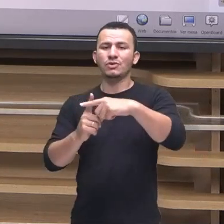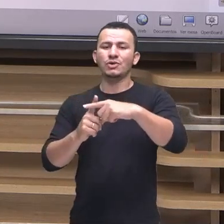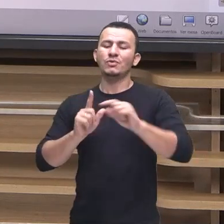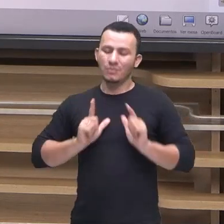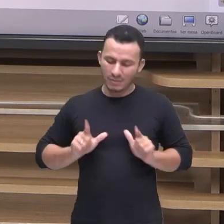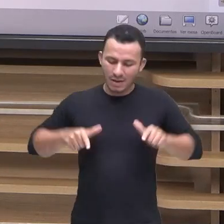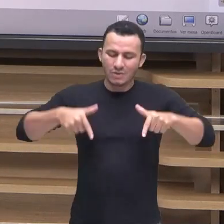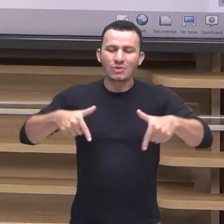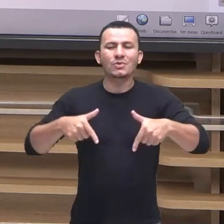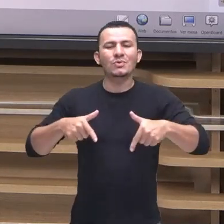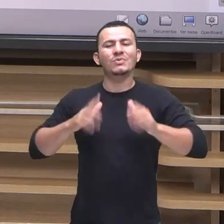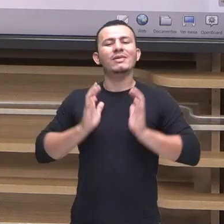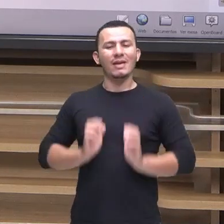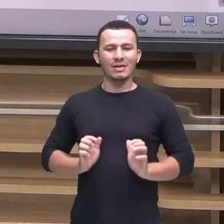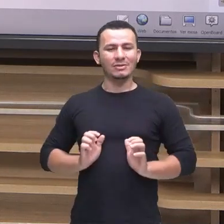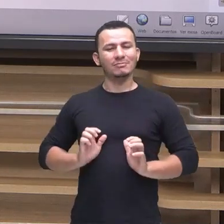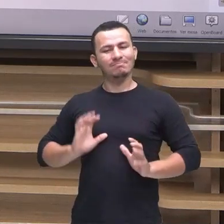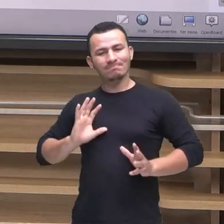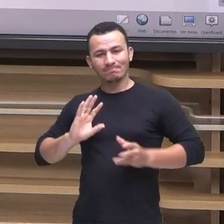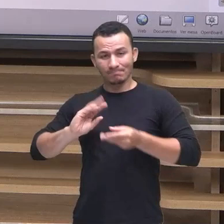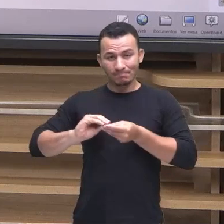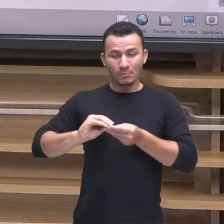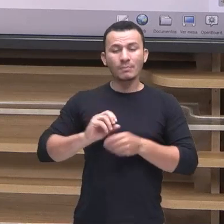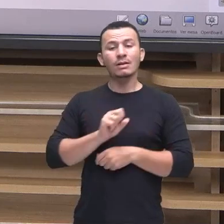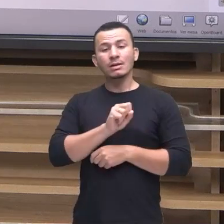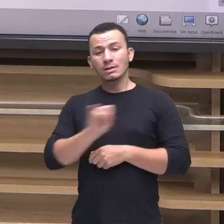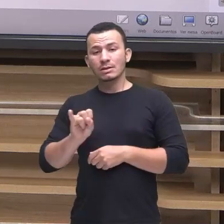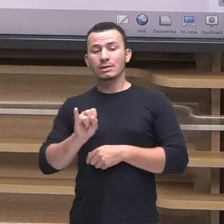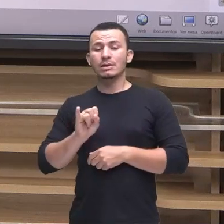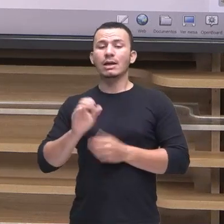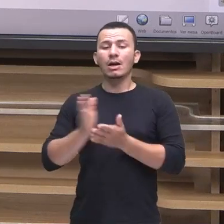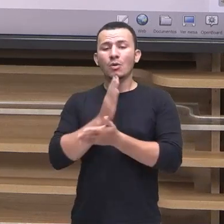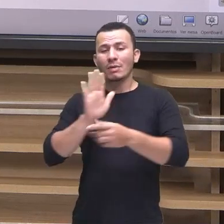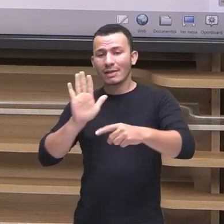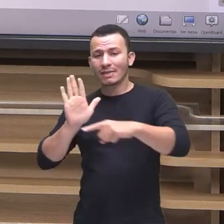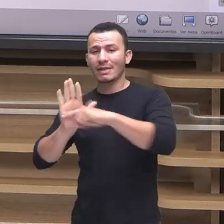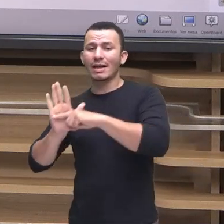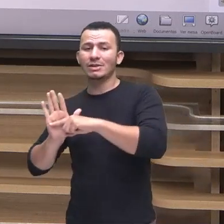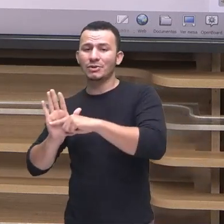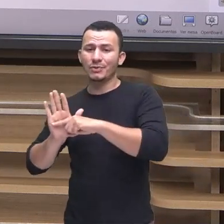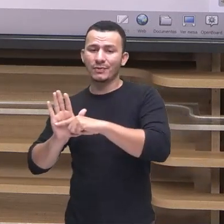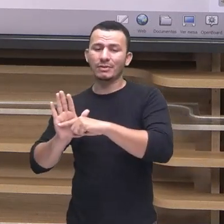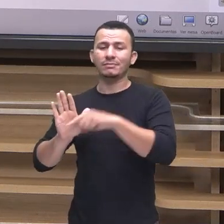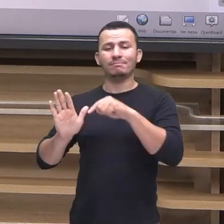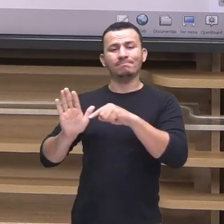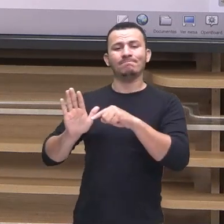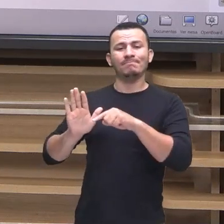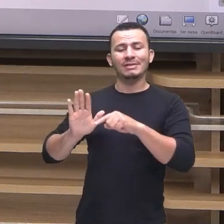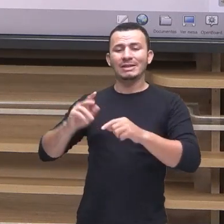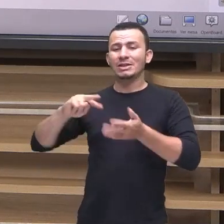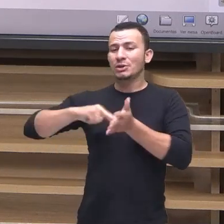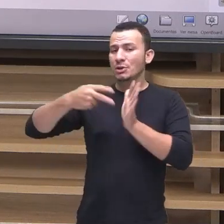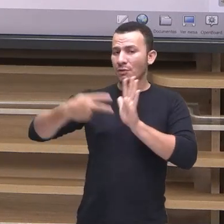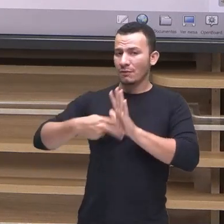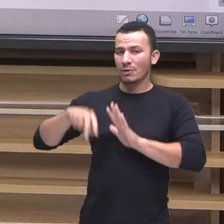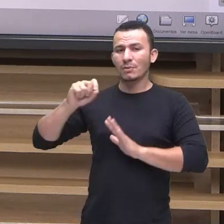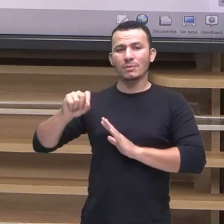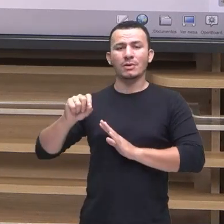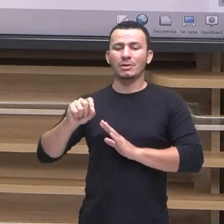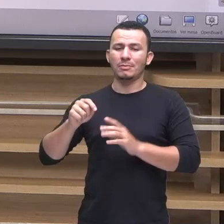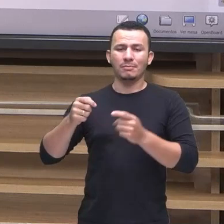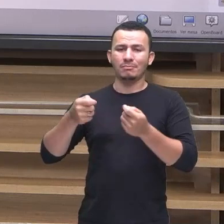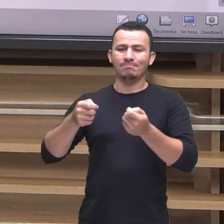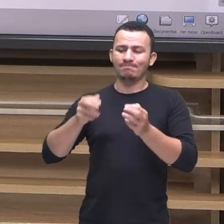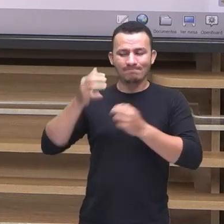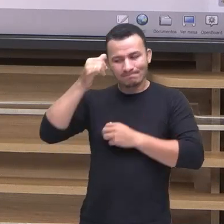atitude ética. E se uma delas der negativo, então é sinal de que você não